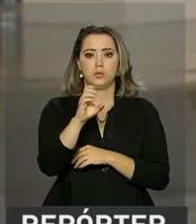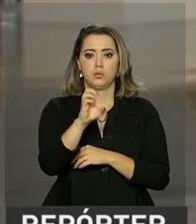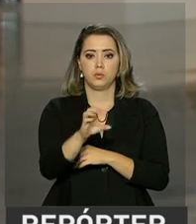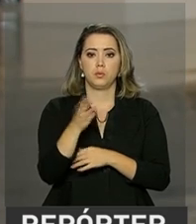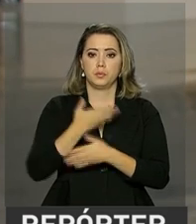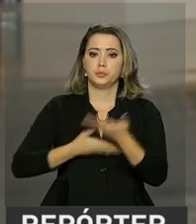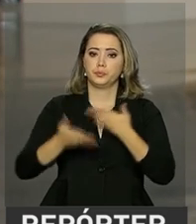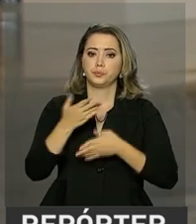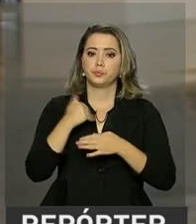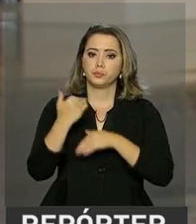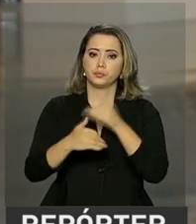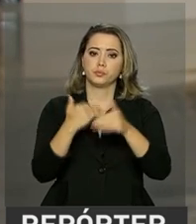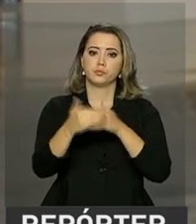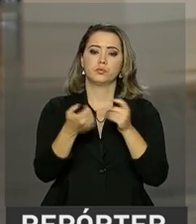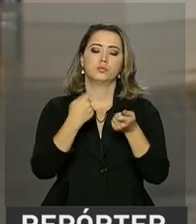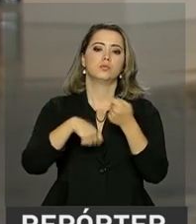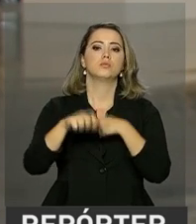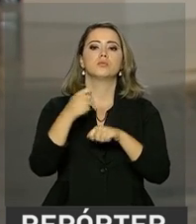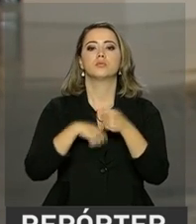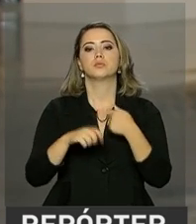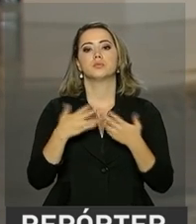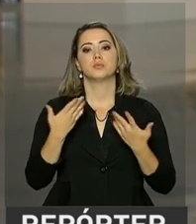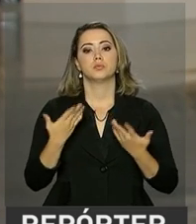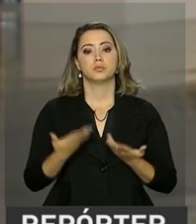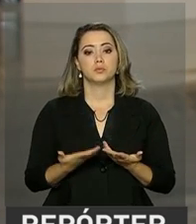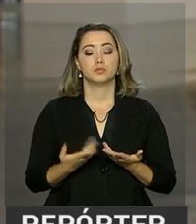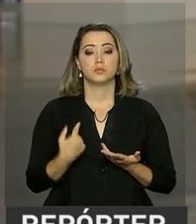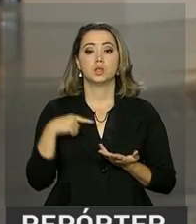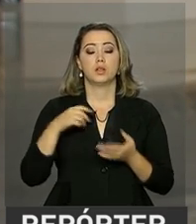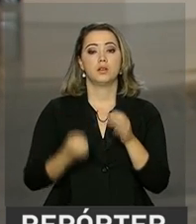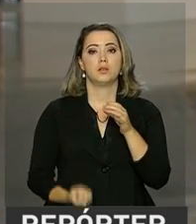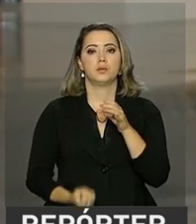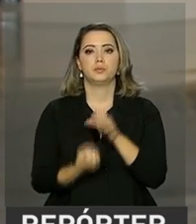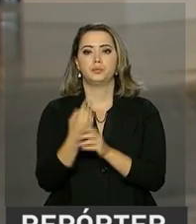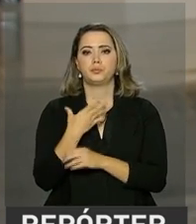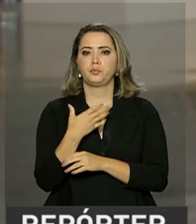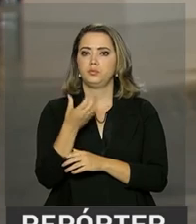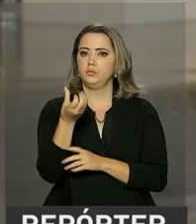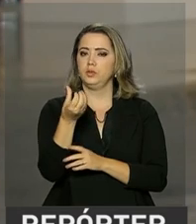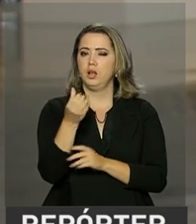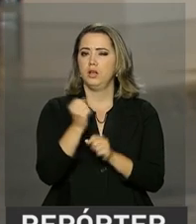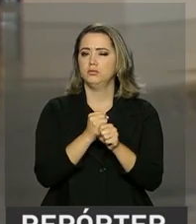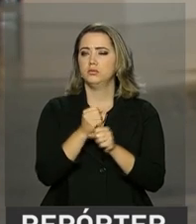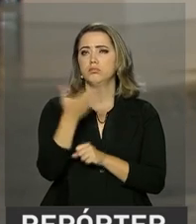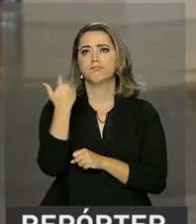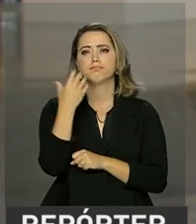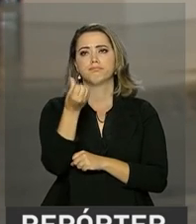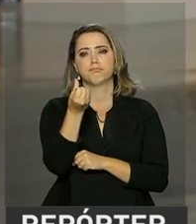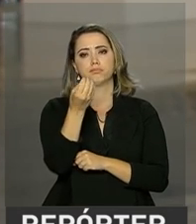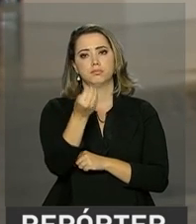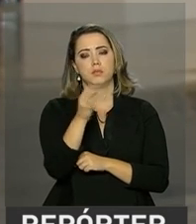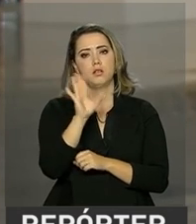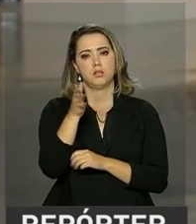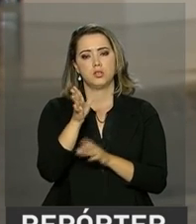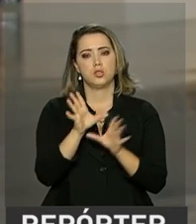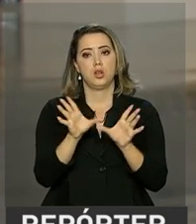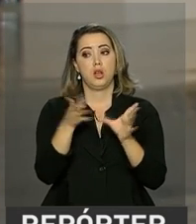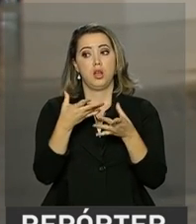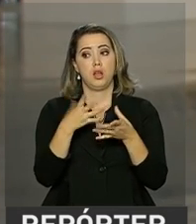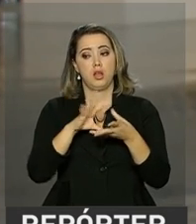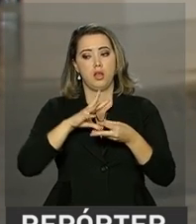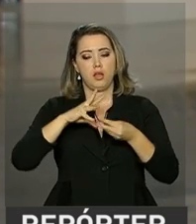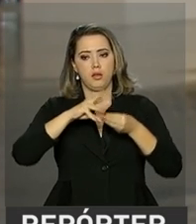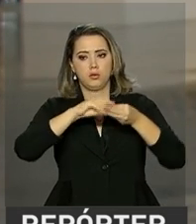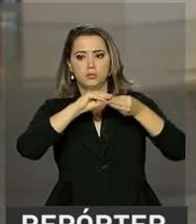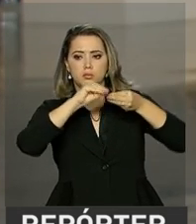cooperação e o desenvolvimento econômico ela foi criada na década de 60 como um desdobramento da União Europeia